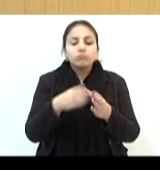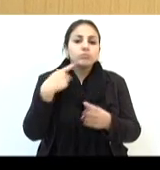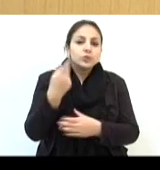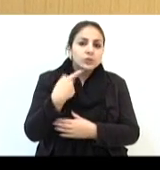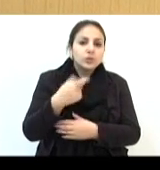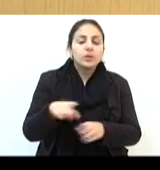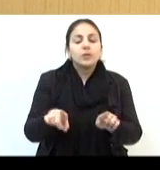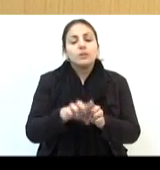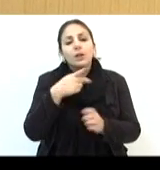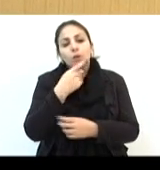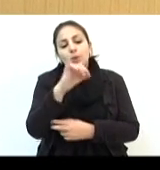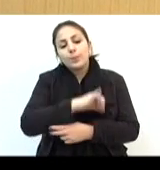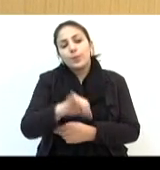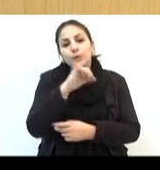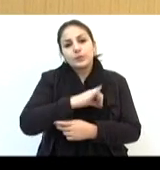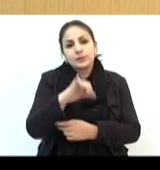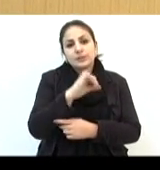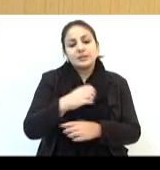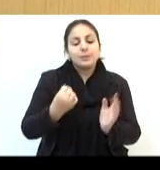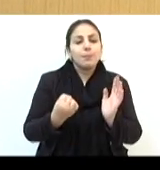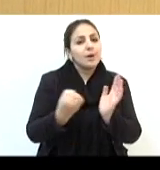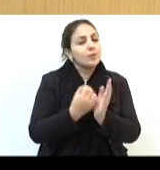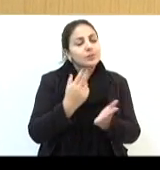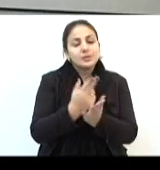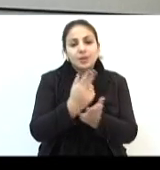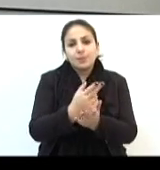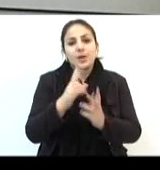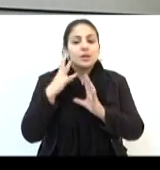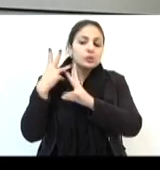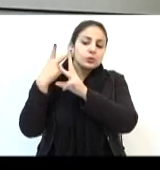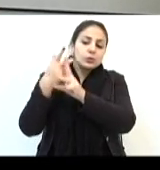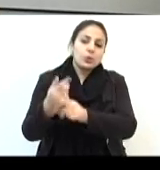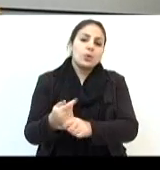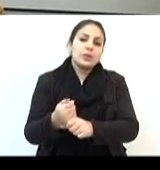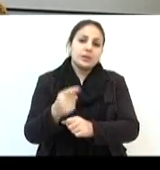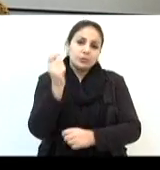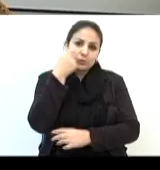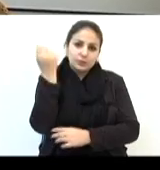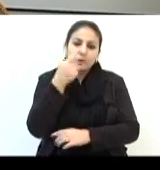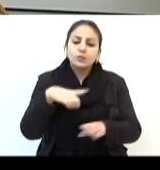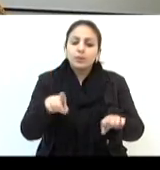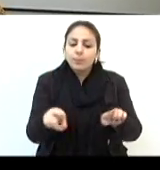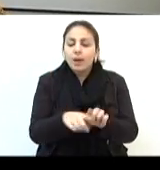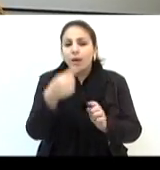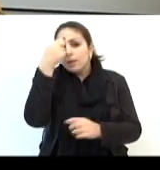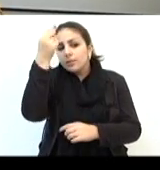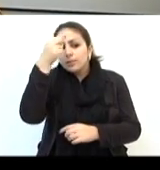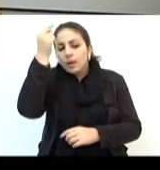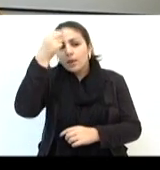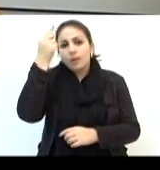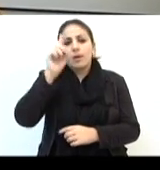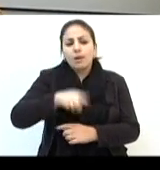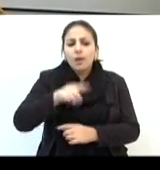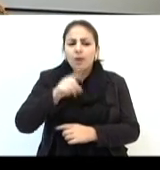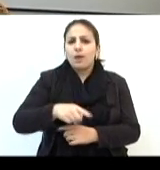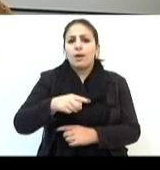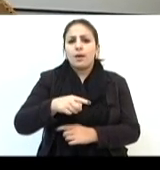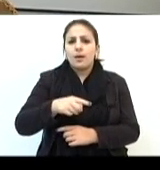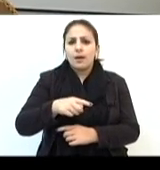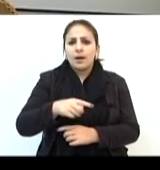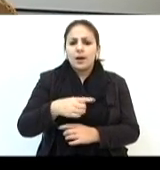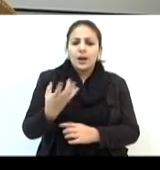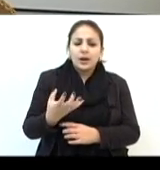marcou para sempre a história do povo gaúcho. O motivo era a revolta dos